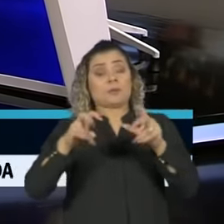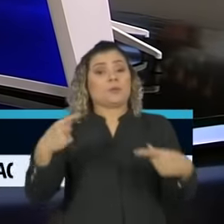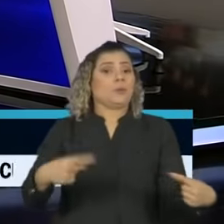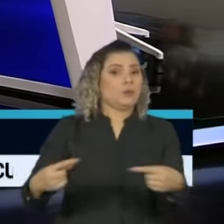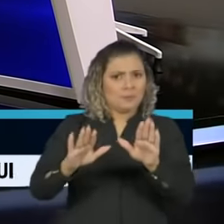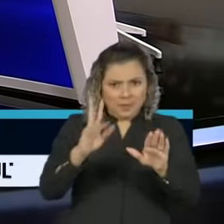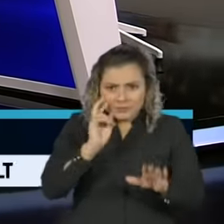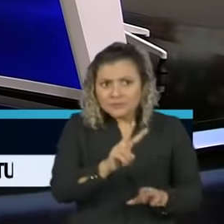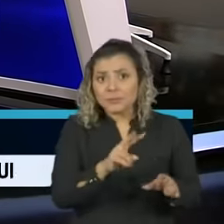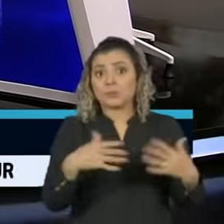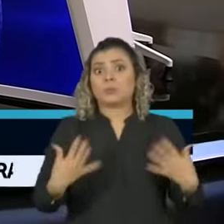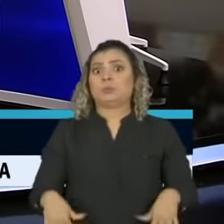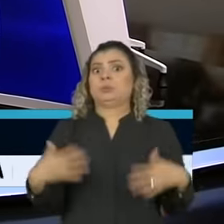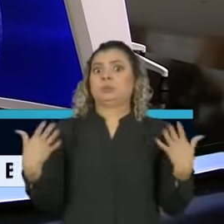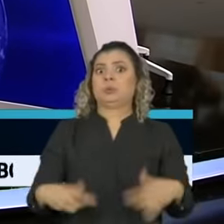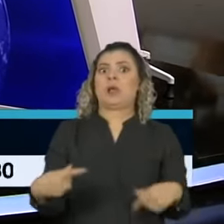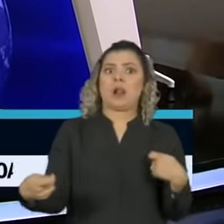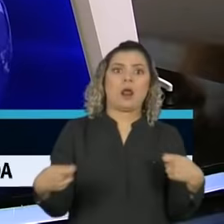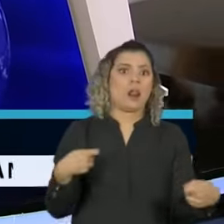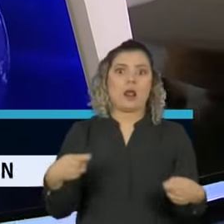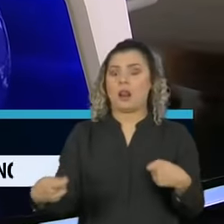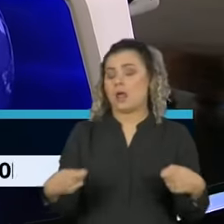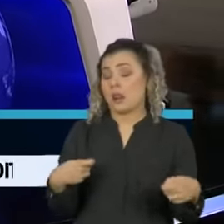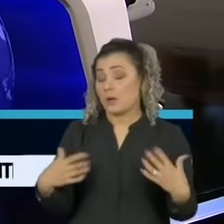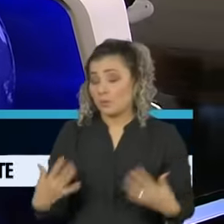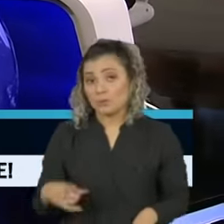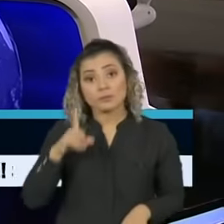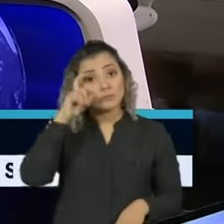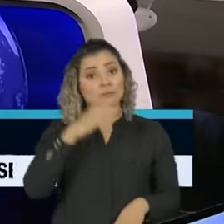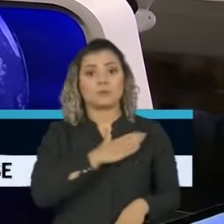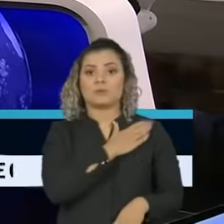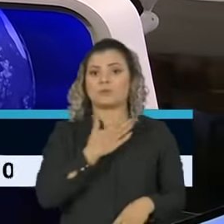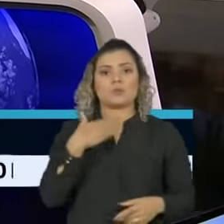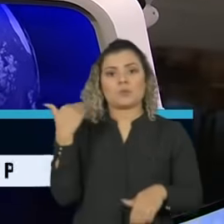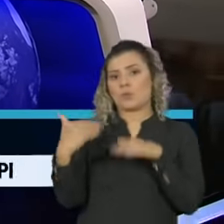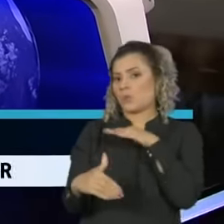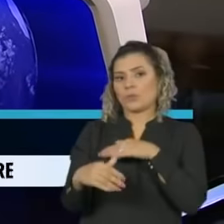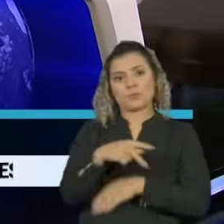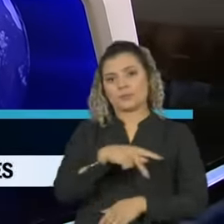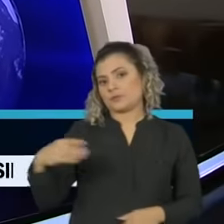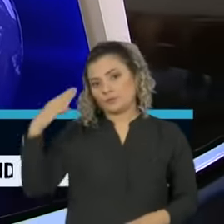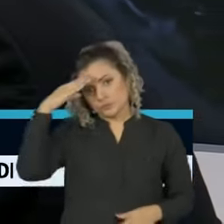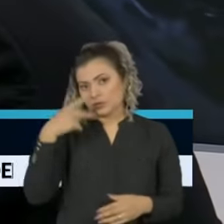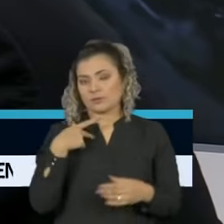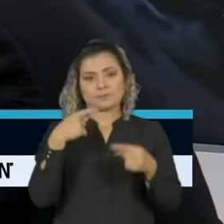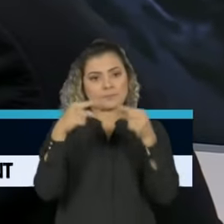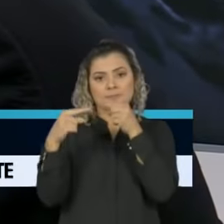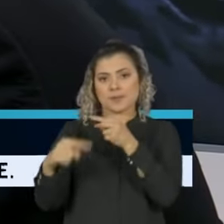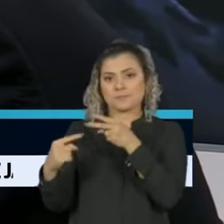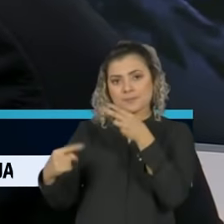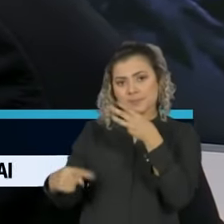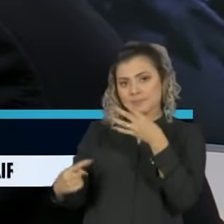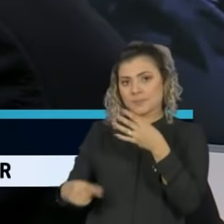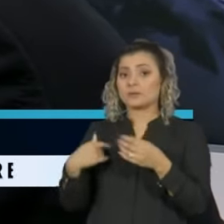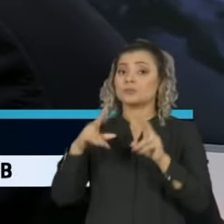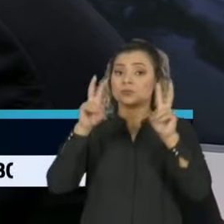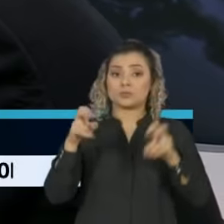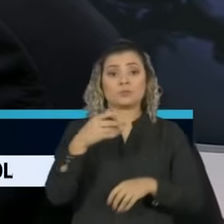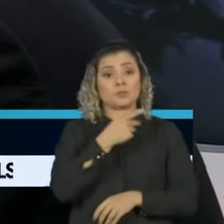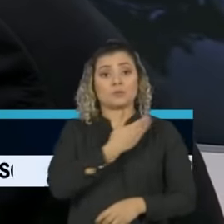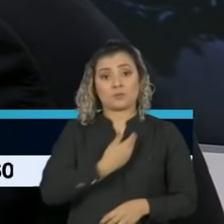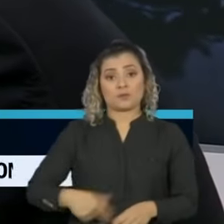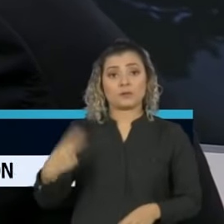deu para ver ali, foi nítido, né, que o vice-presidente Hamilton Mourão não concordou com o que o presidente Bolsonaro estava falando sobre o nosso governador, o governador de